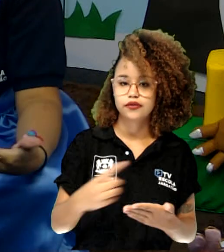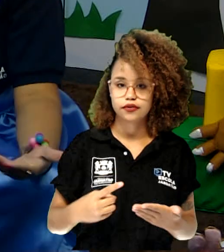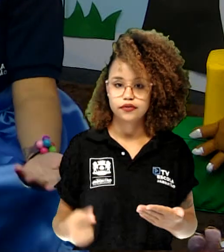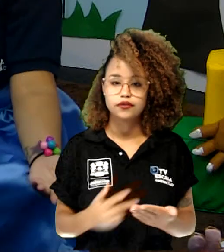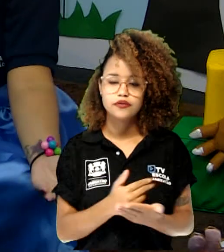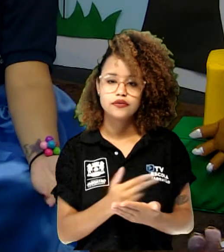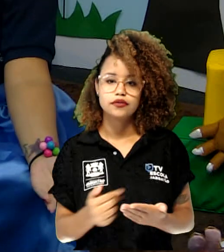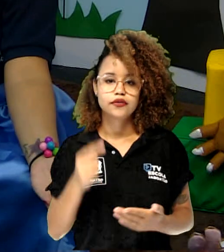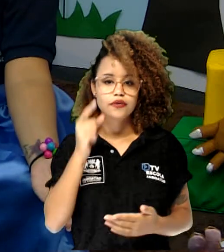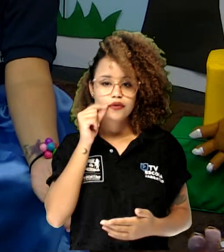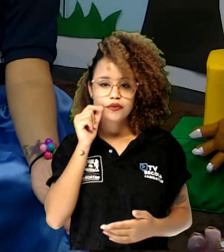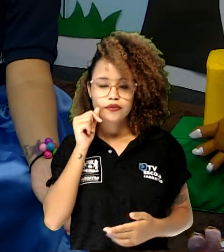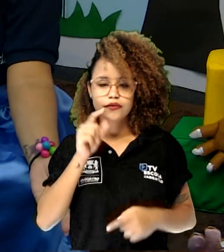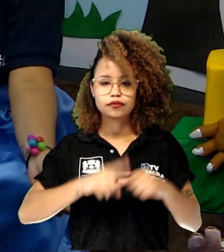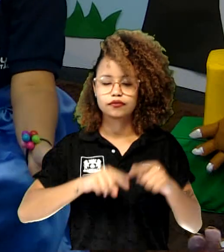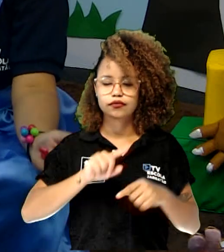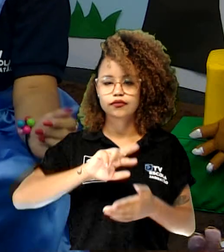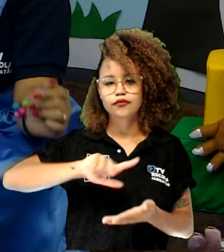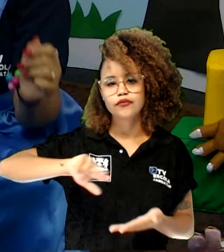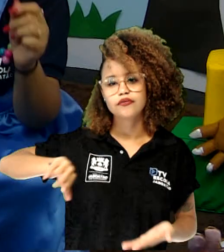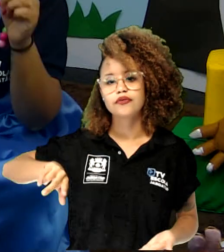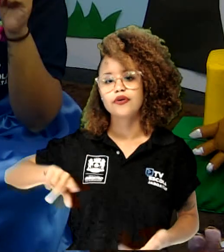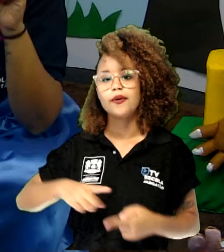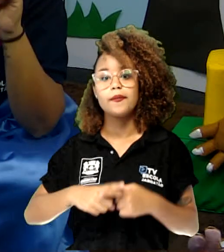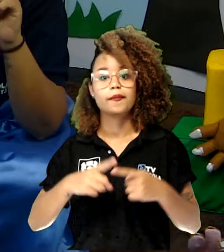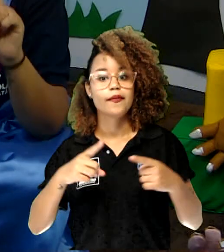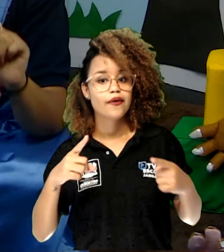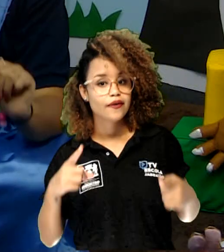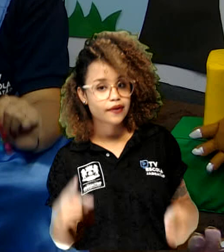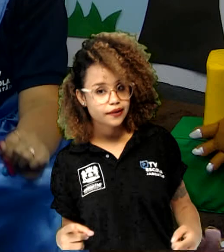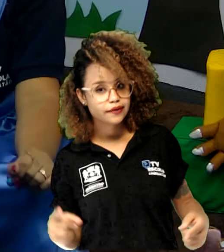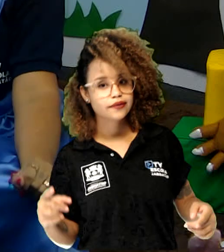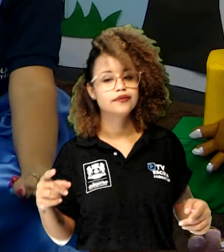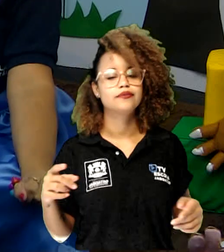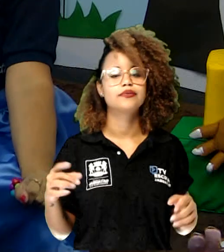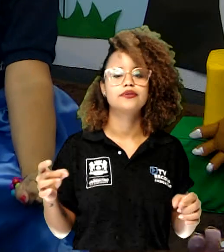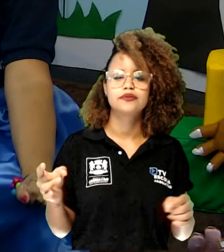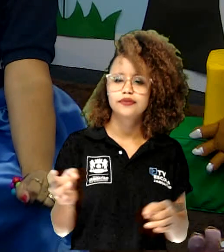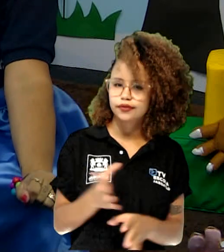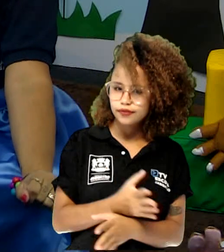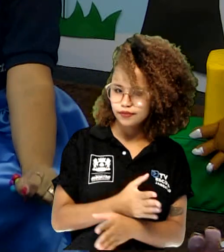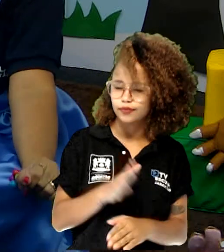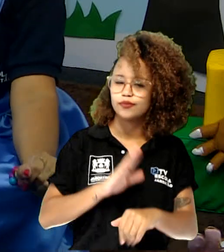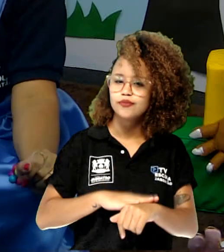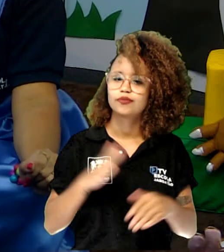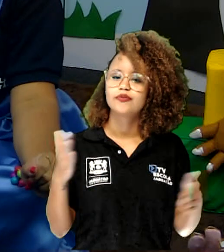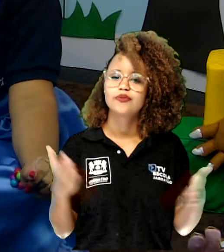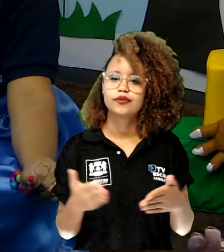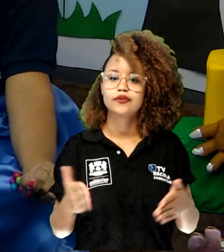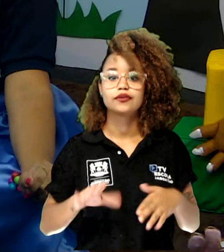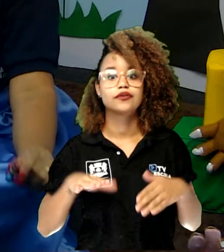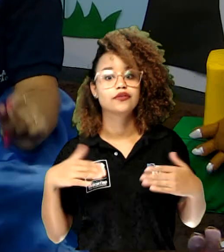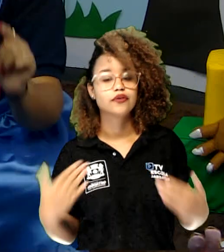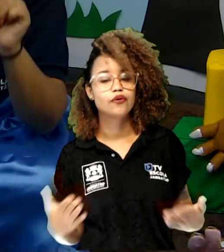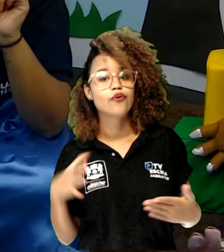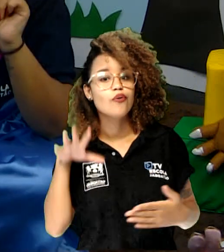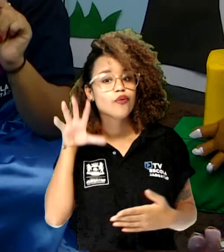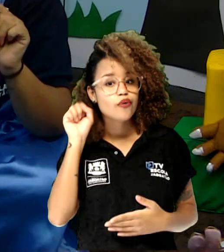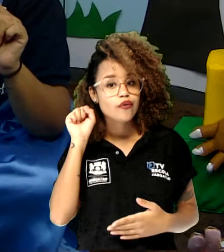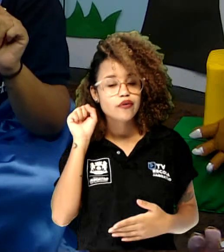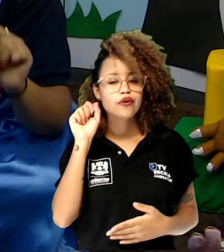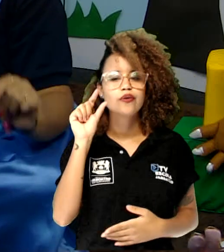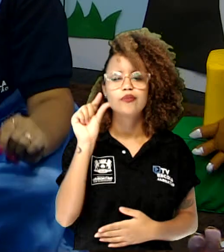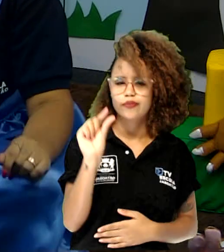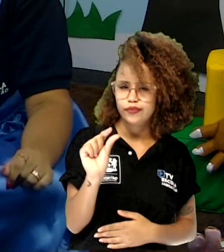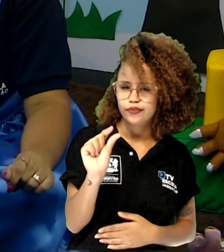e lápis de versos. Mas, para concluir este momento de hoje, que tal ouvirmos mais um